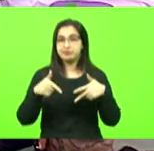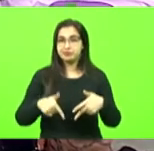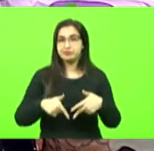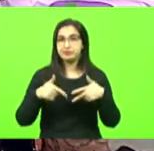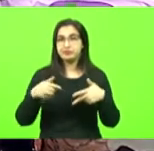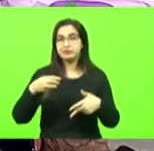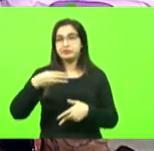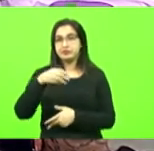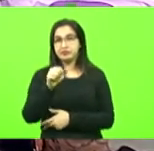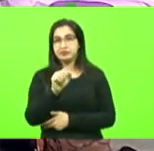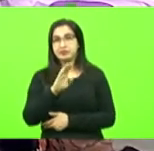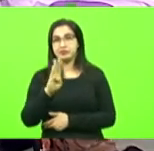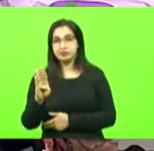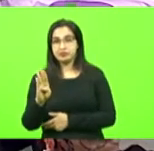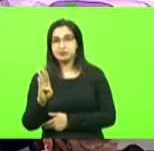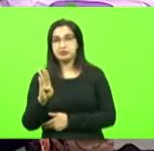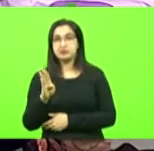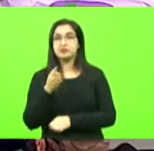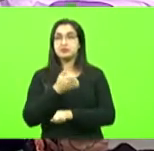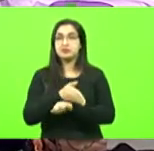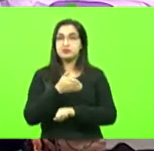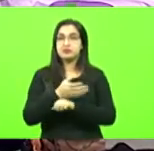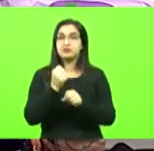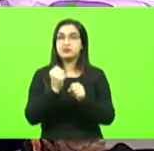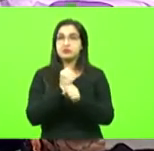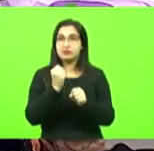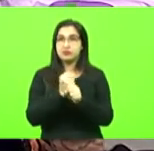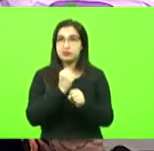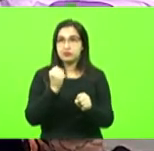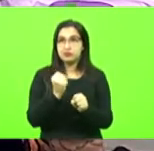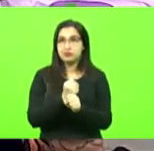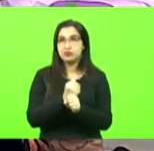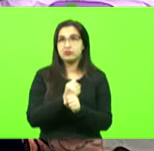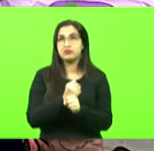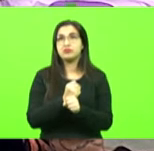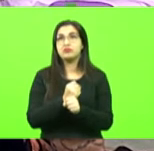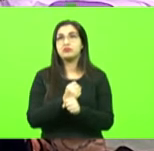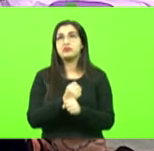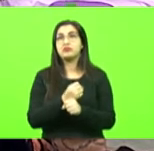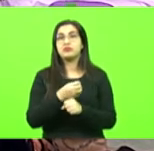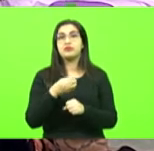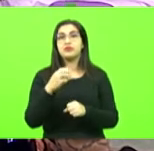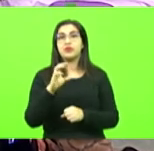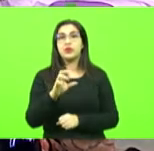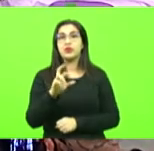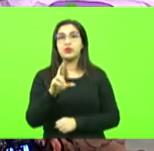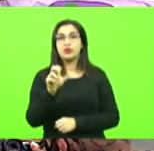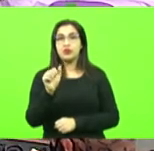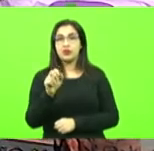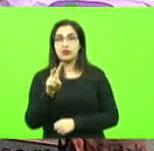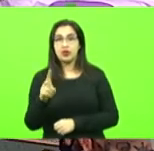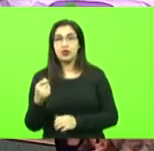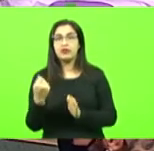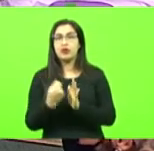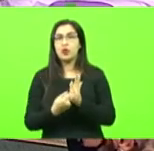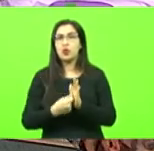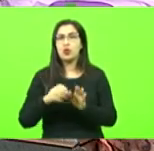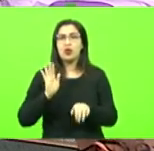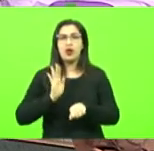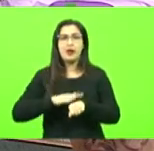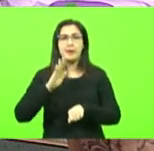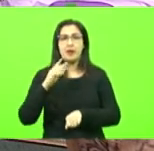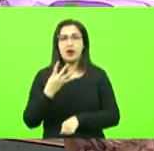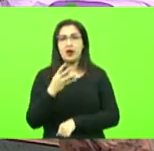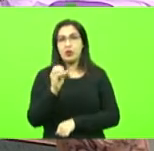MAB, participou da construção da Coordenação Regional dos Atingidos por Barragens, o CRAB, e luta há mais de 40 anos